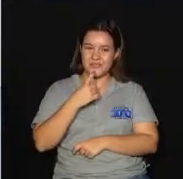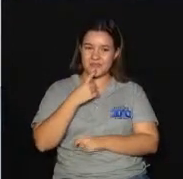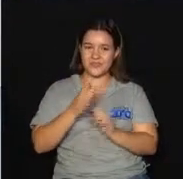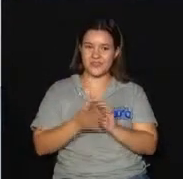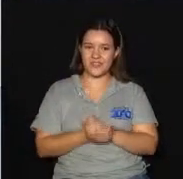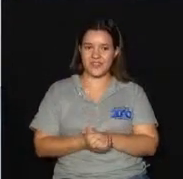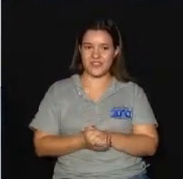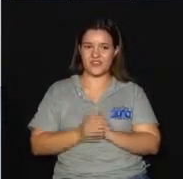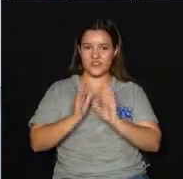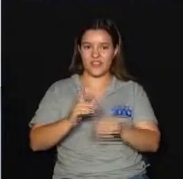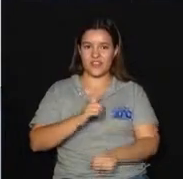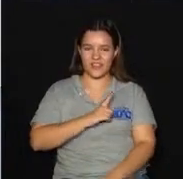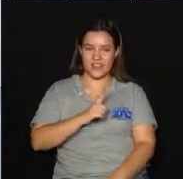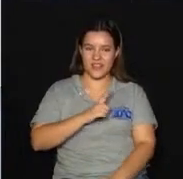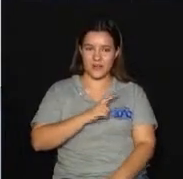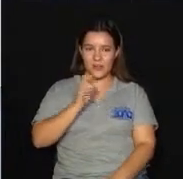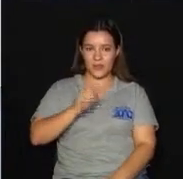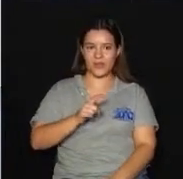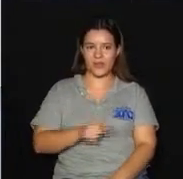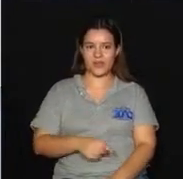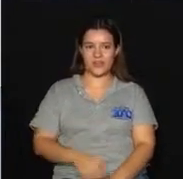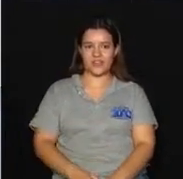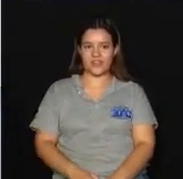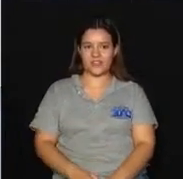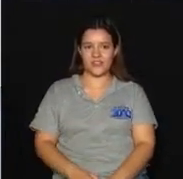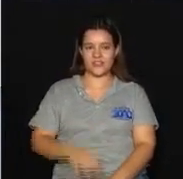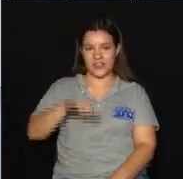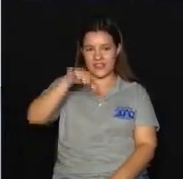já teve mais uma atualização, então vamos lá.